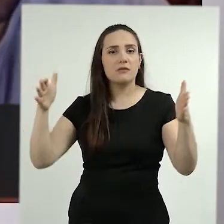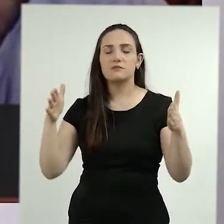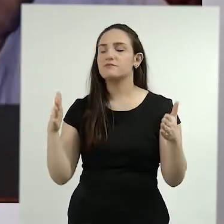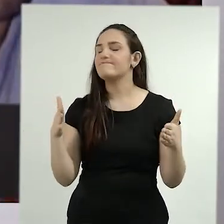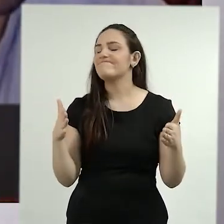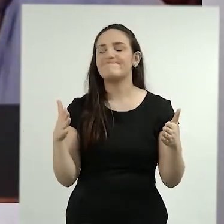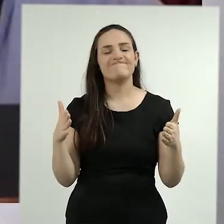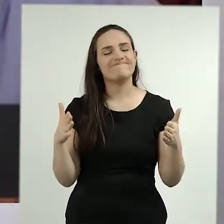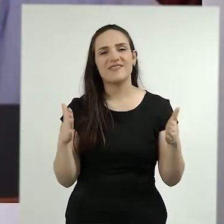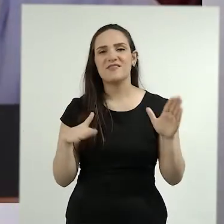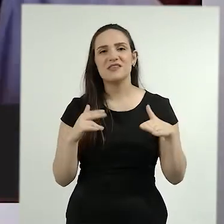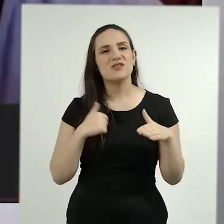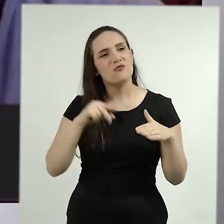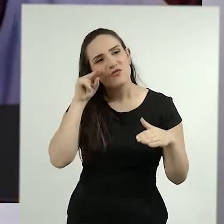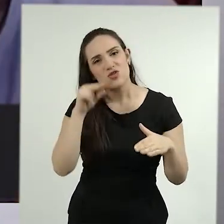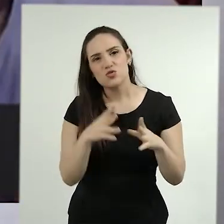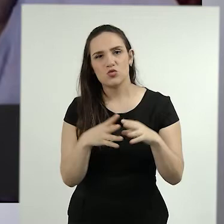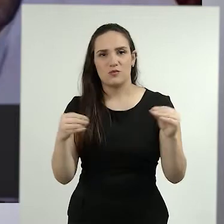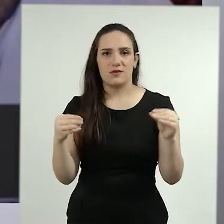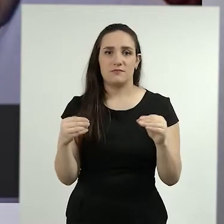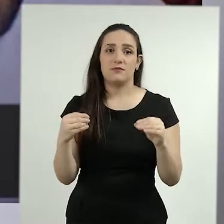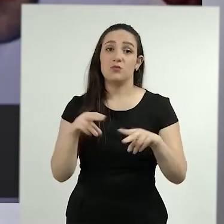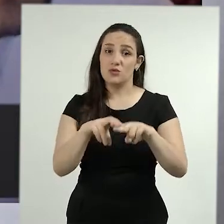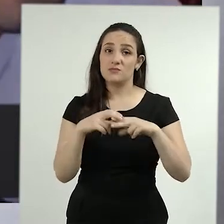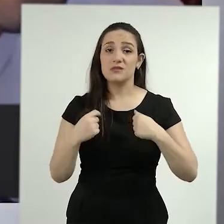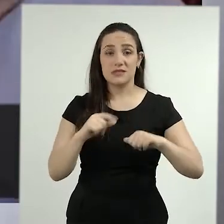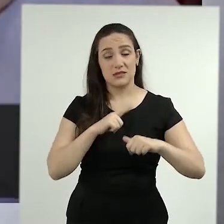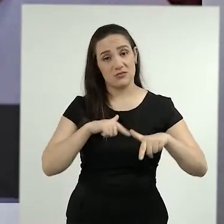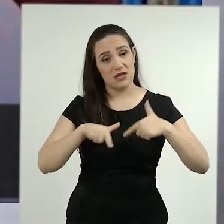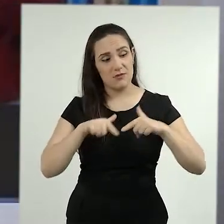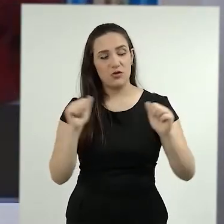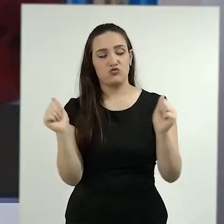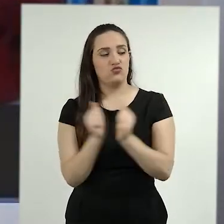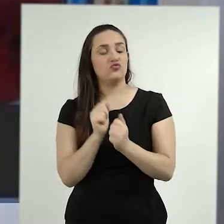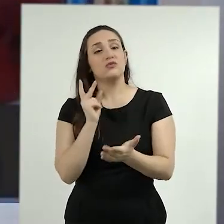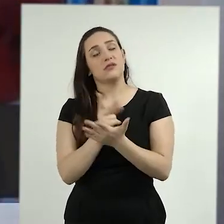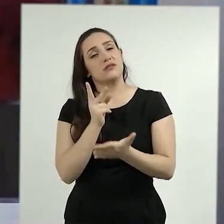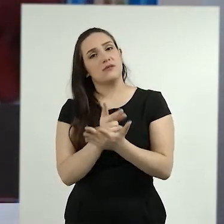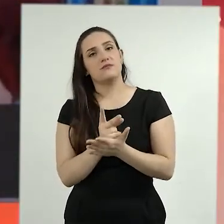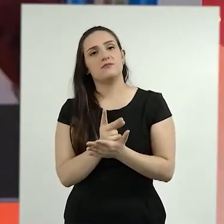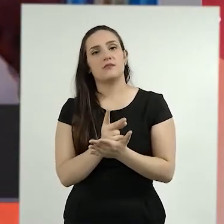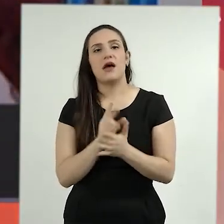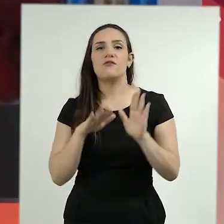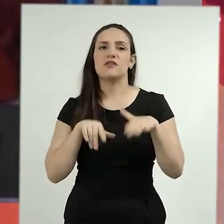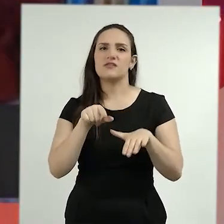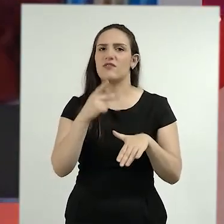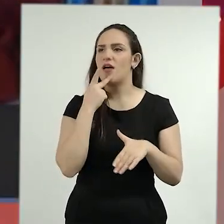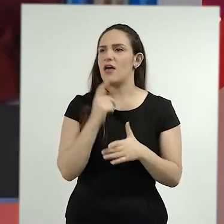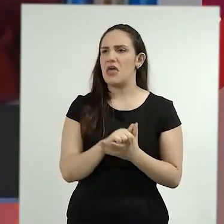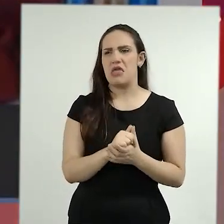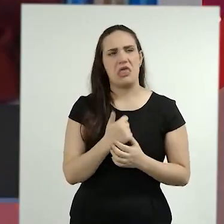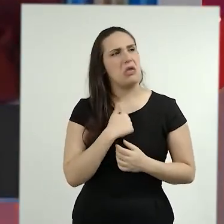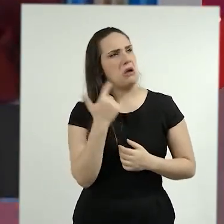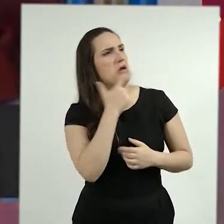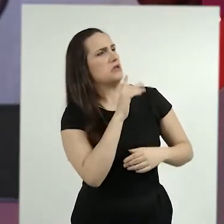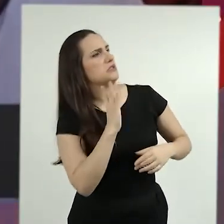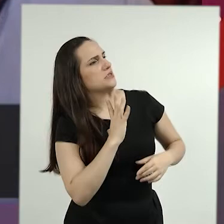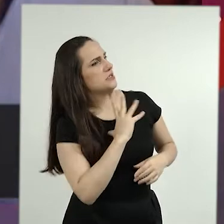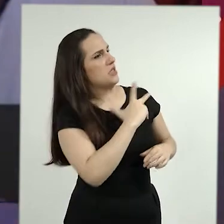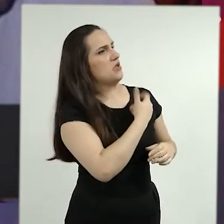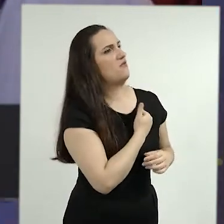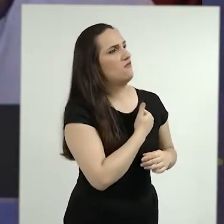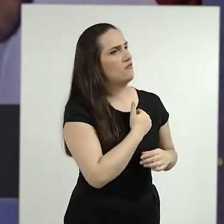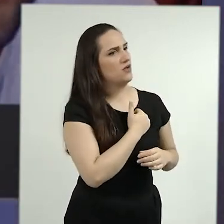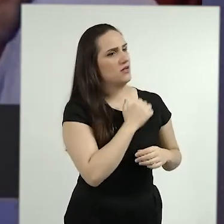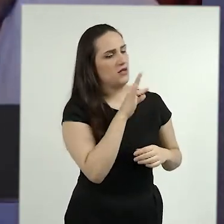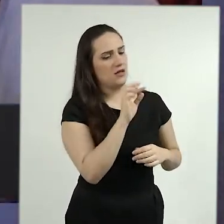de conservação, um trabalho em conjunto, sempre. Não tem como a gente falar que, eu salvo a onça pintada, eu salvo o tamanduá-bandeira, eu